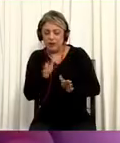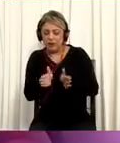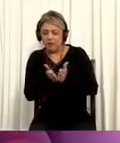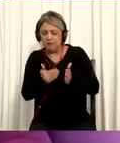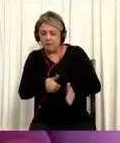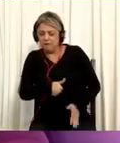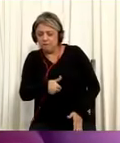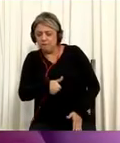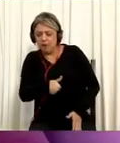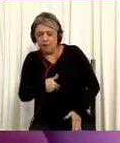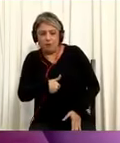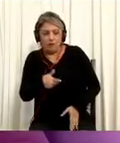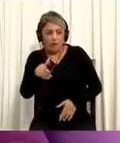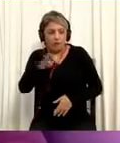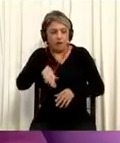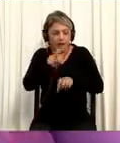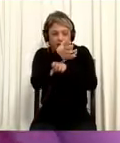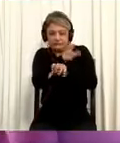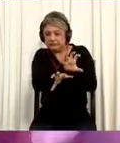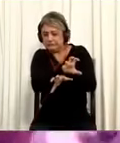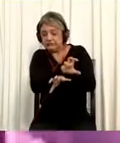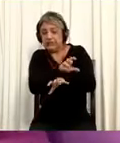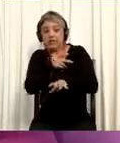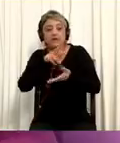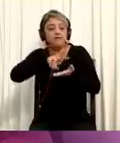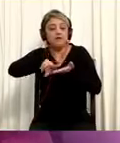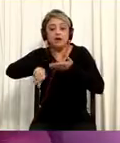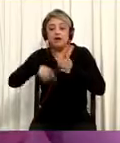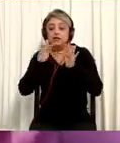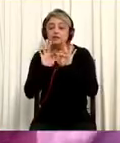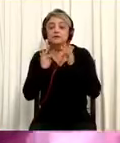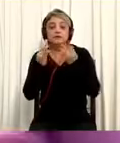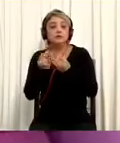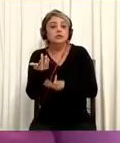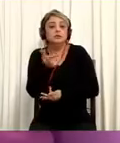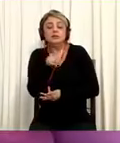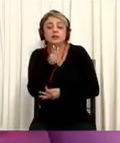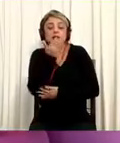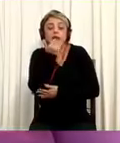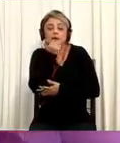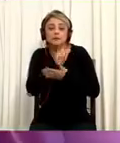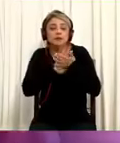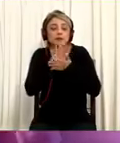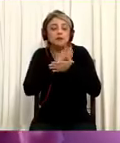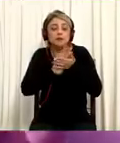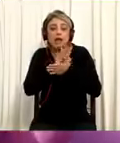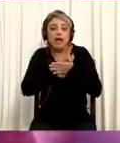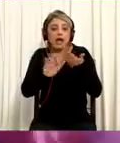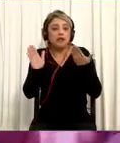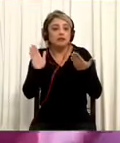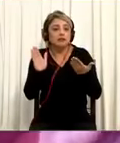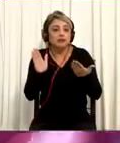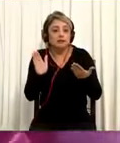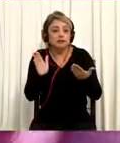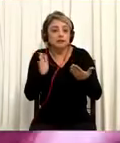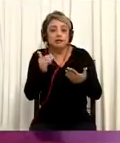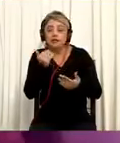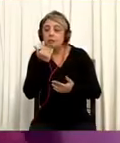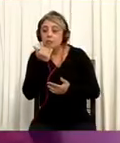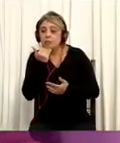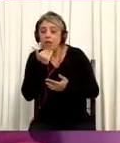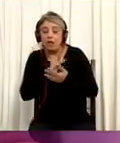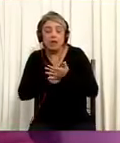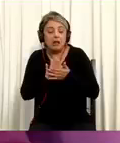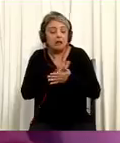que assolava lá no sertão, e várias famílias não tinham nada para comer na hora do almoço, chegava lá, não tinha